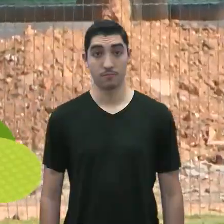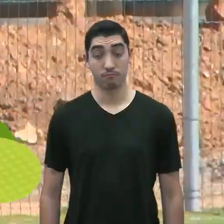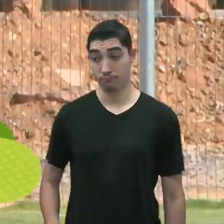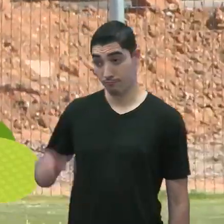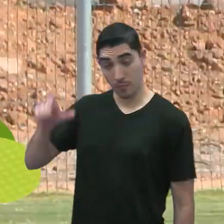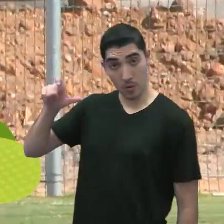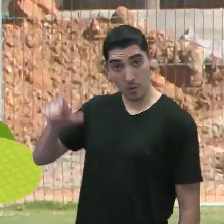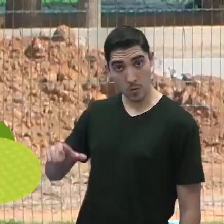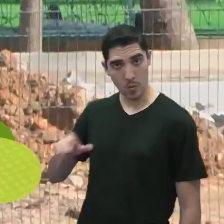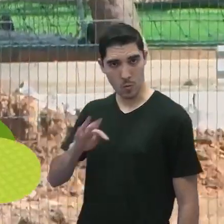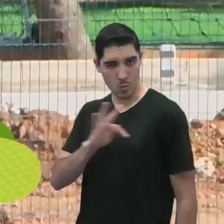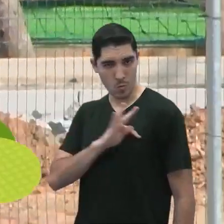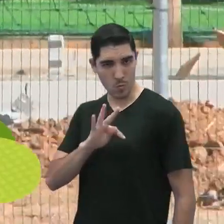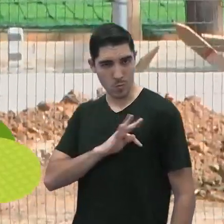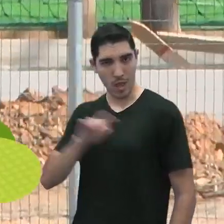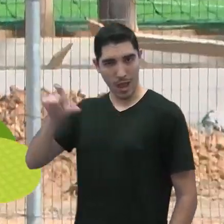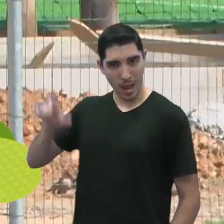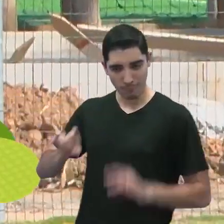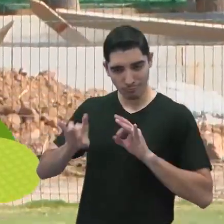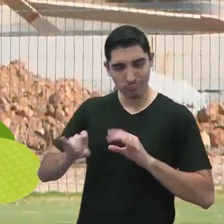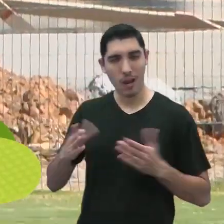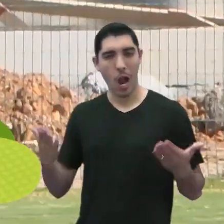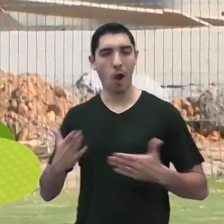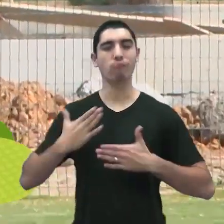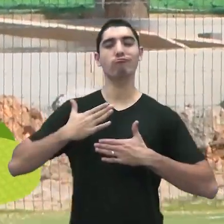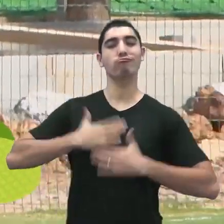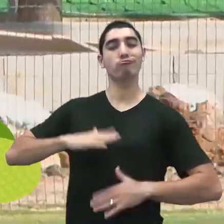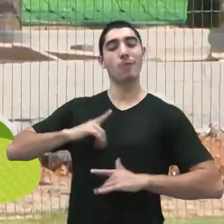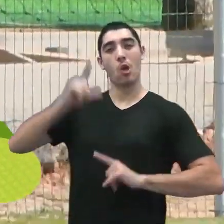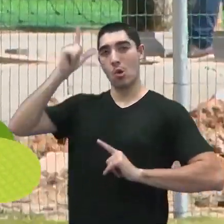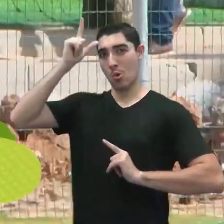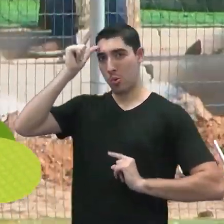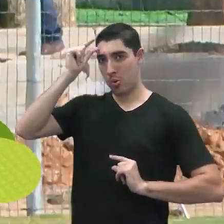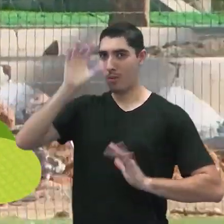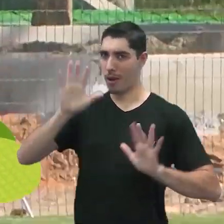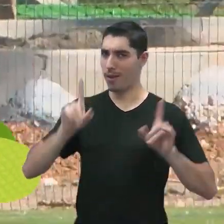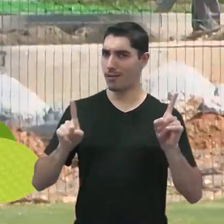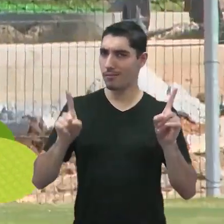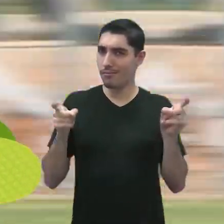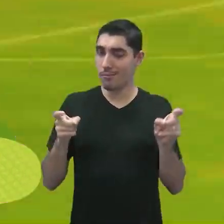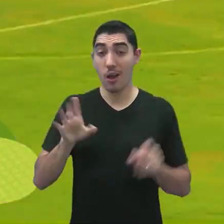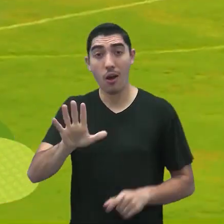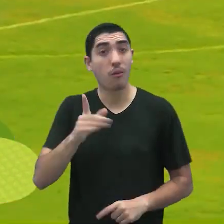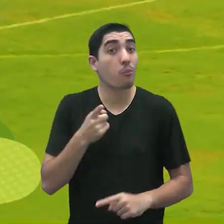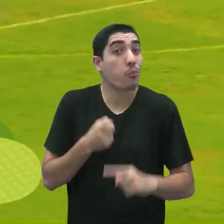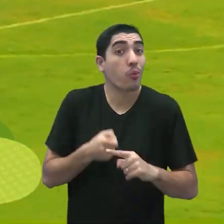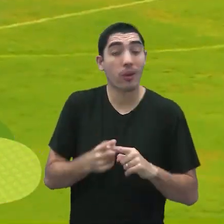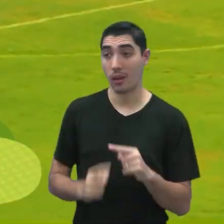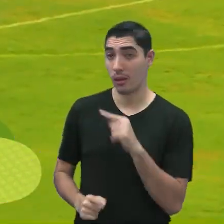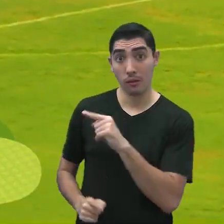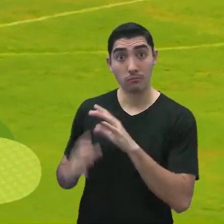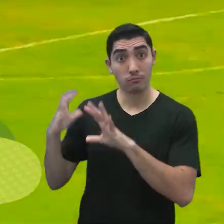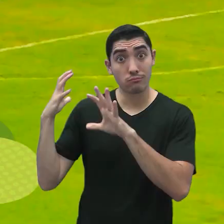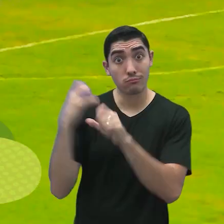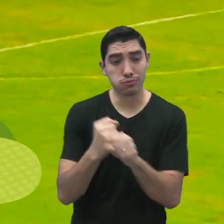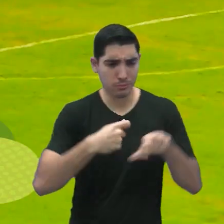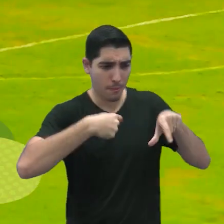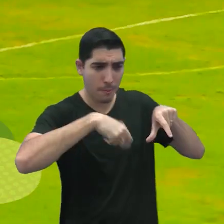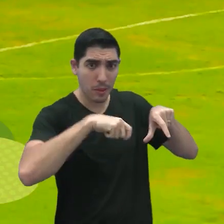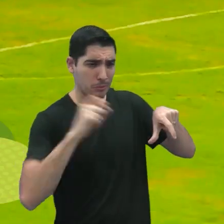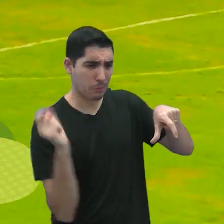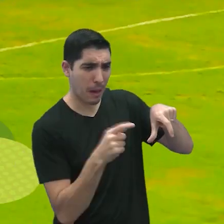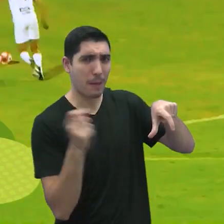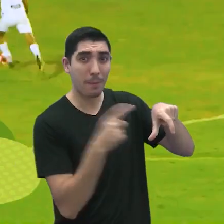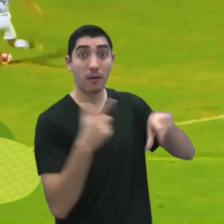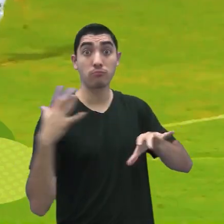O professor agora está assim, tranquilo entre aspas. Depois de 22 cobranças